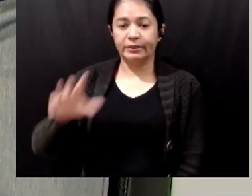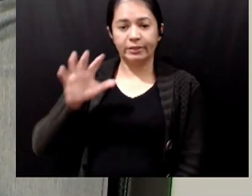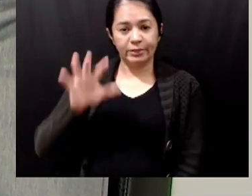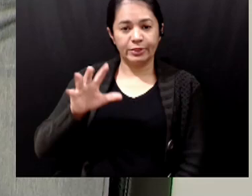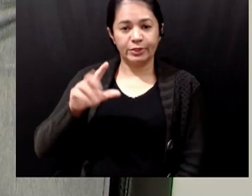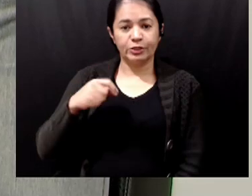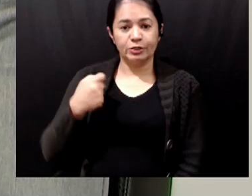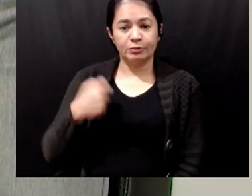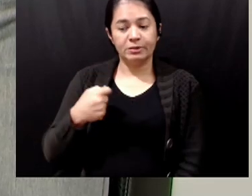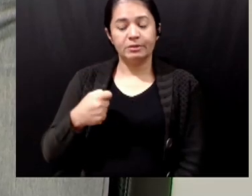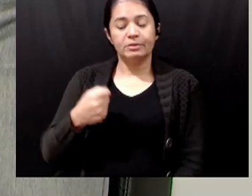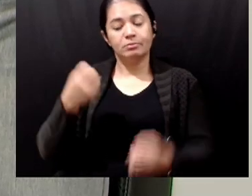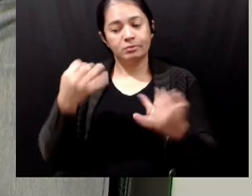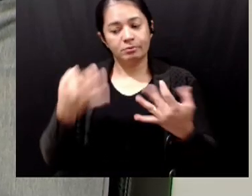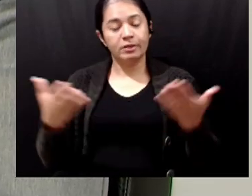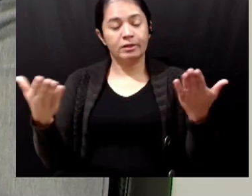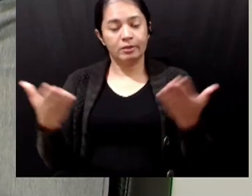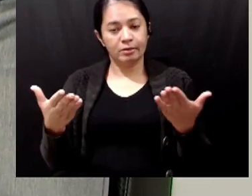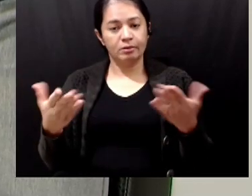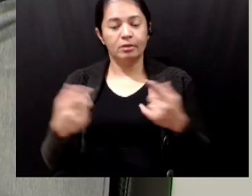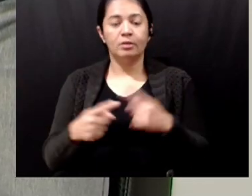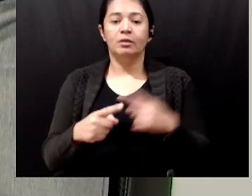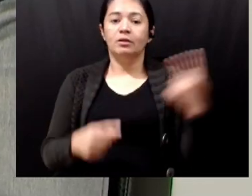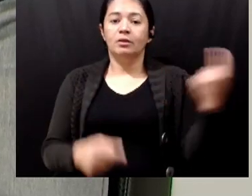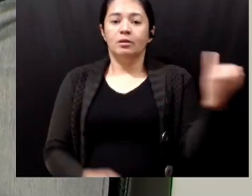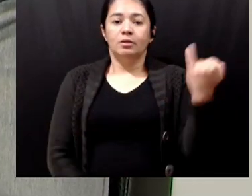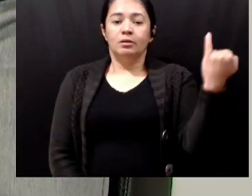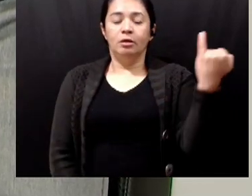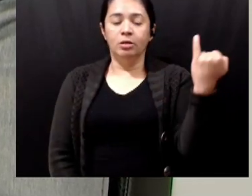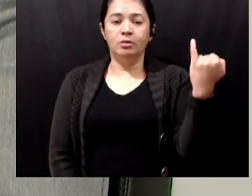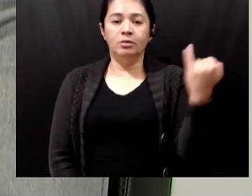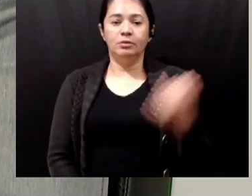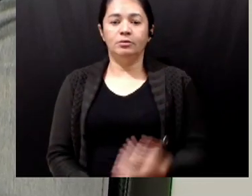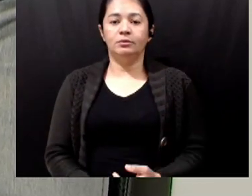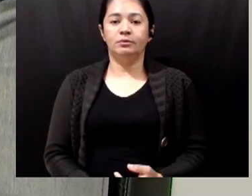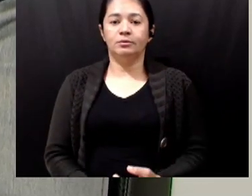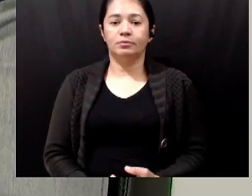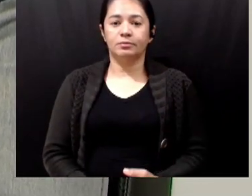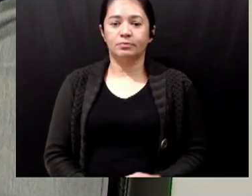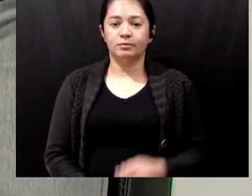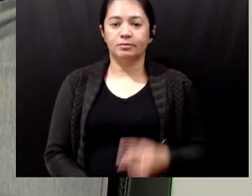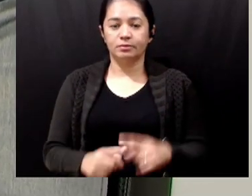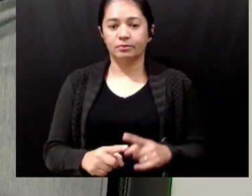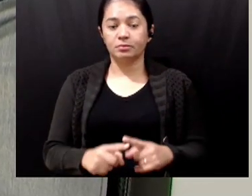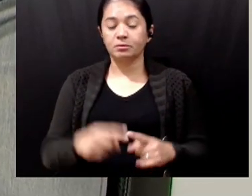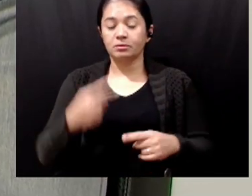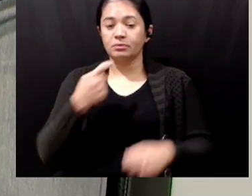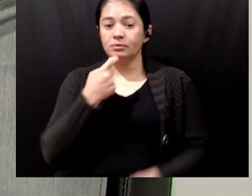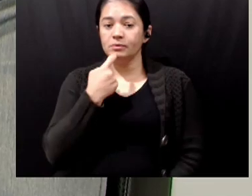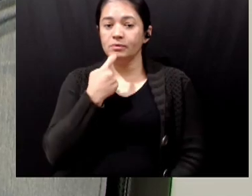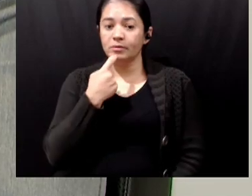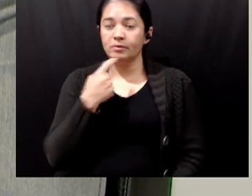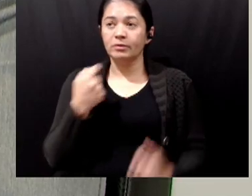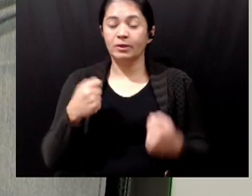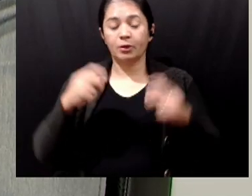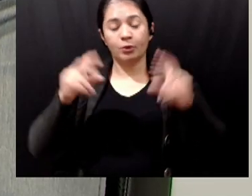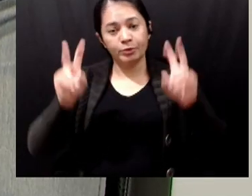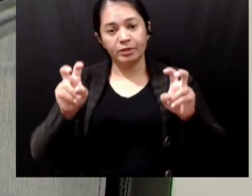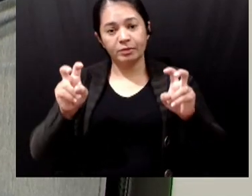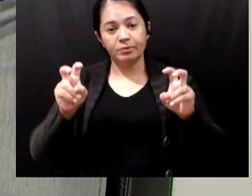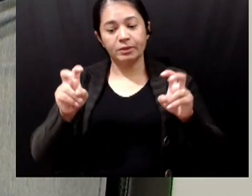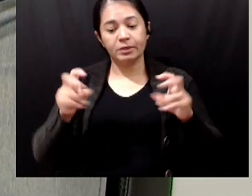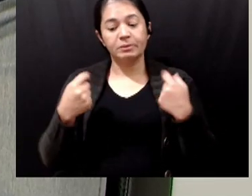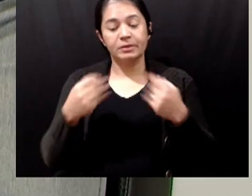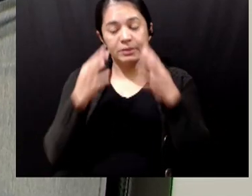acho que é importante, é de extrema relevância para a cidade e é um assunto que requer que a gente esmiuça